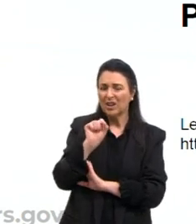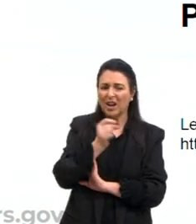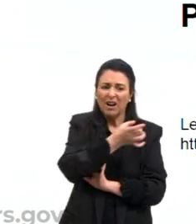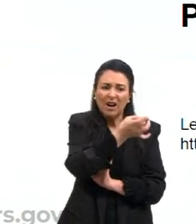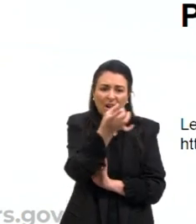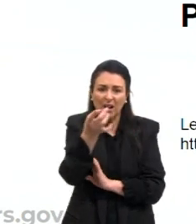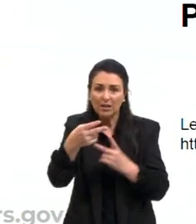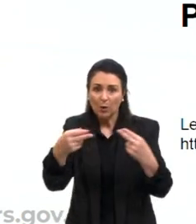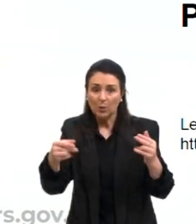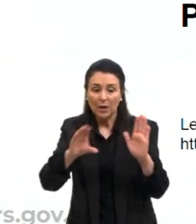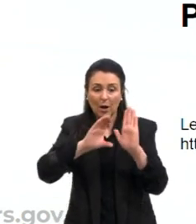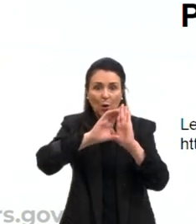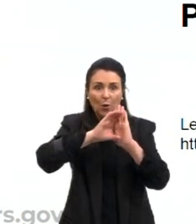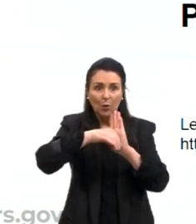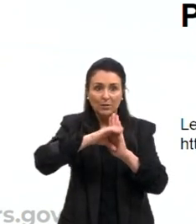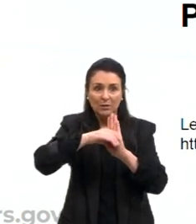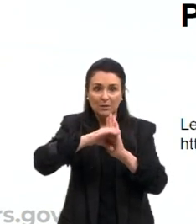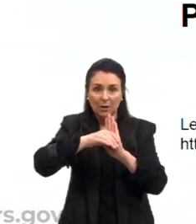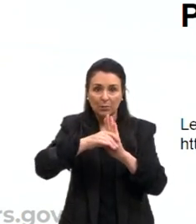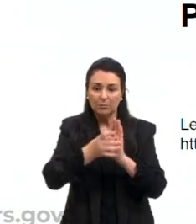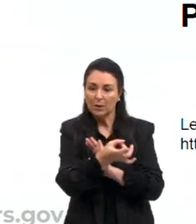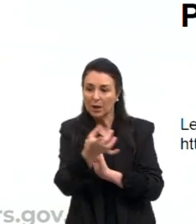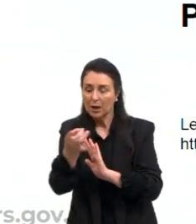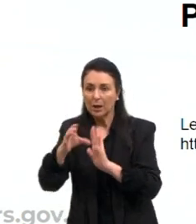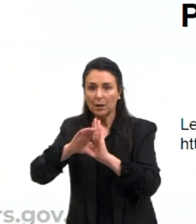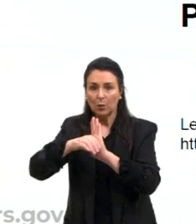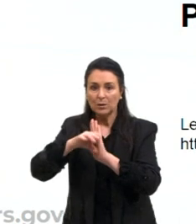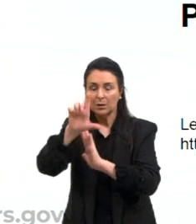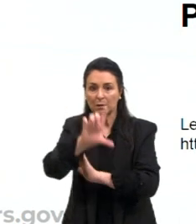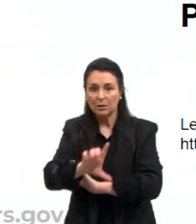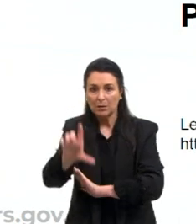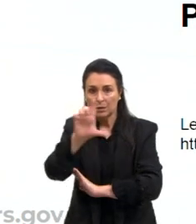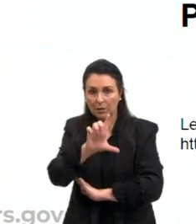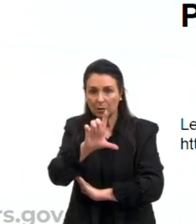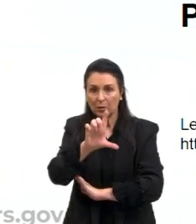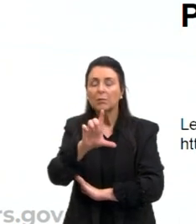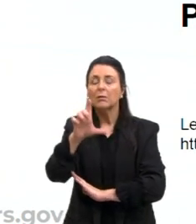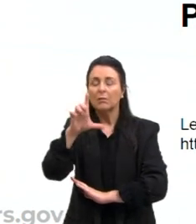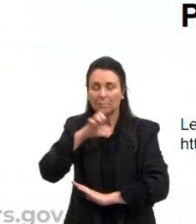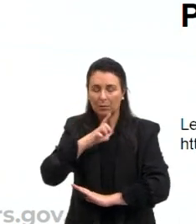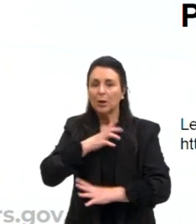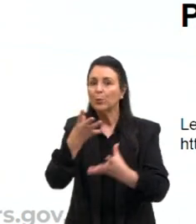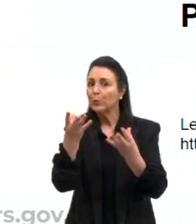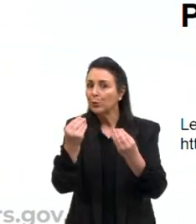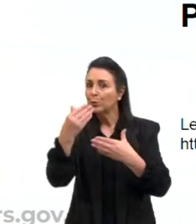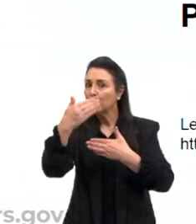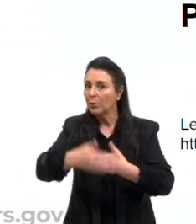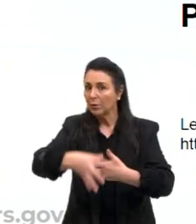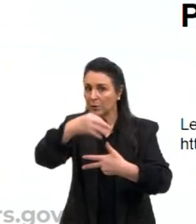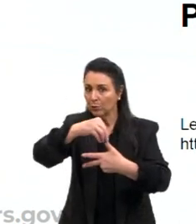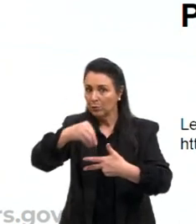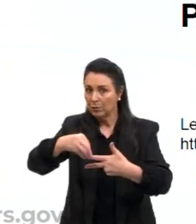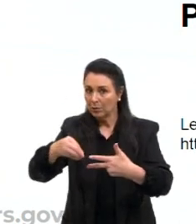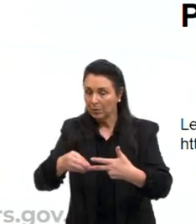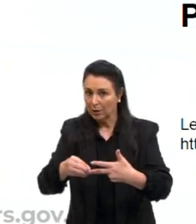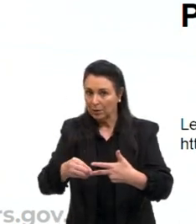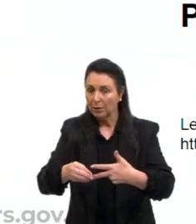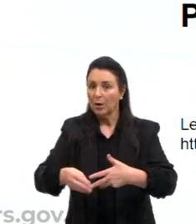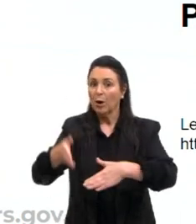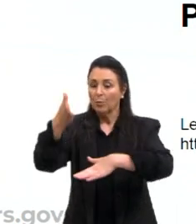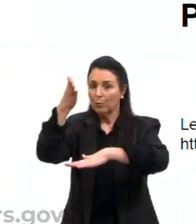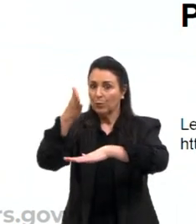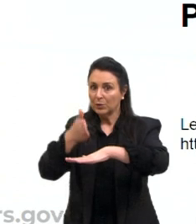cada coisa conceituar cada conceito de literatura isso cai bastante no Enem modernismo